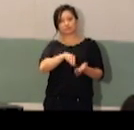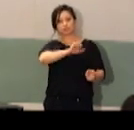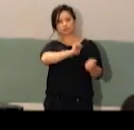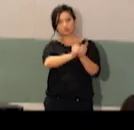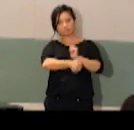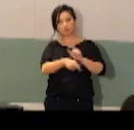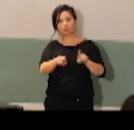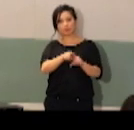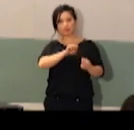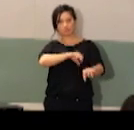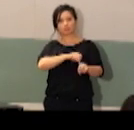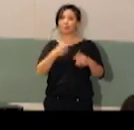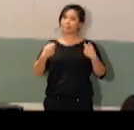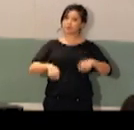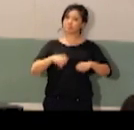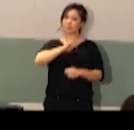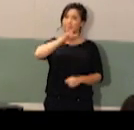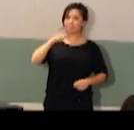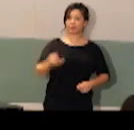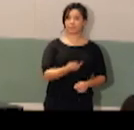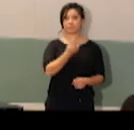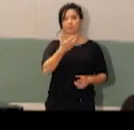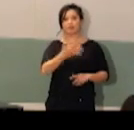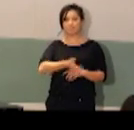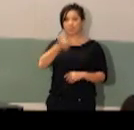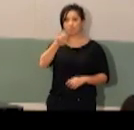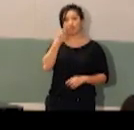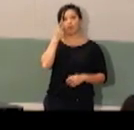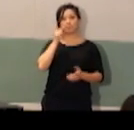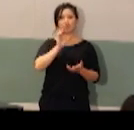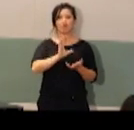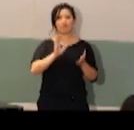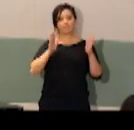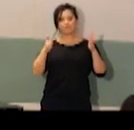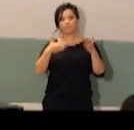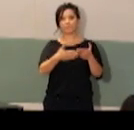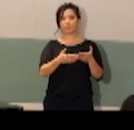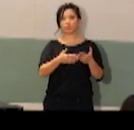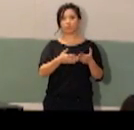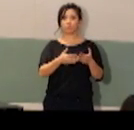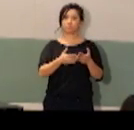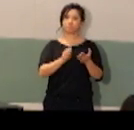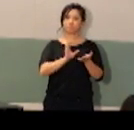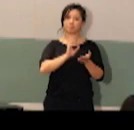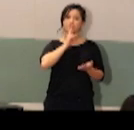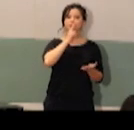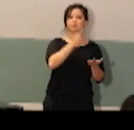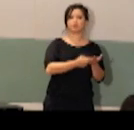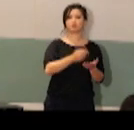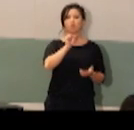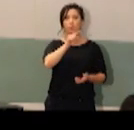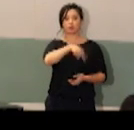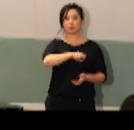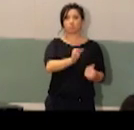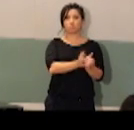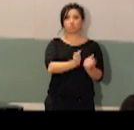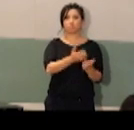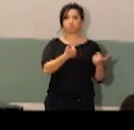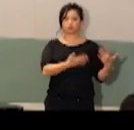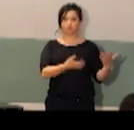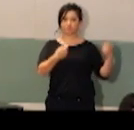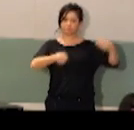aproveitamento racional voltado para o atendimento das necessidades da nossa juventude. Muito